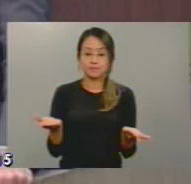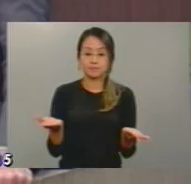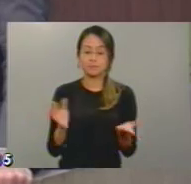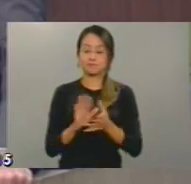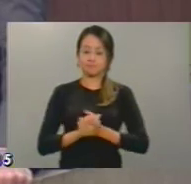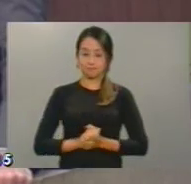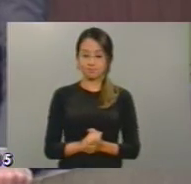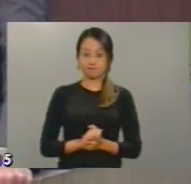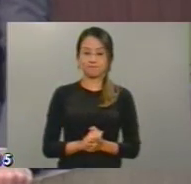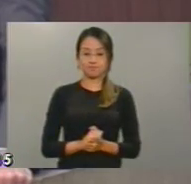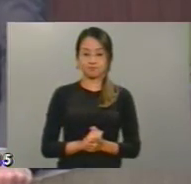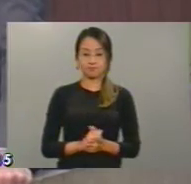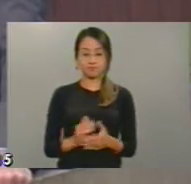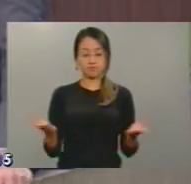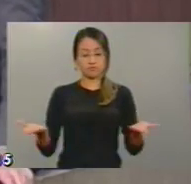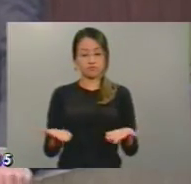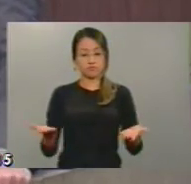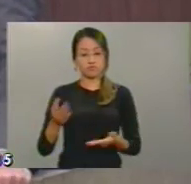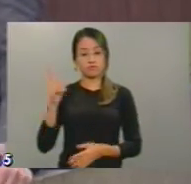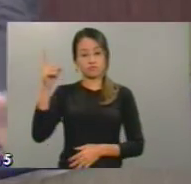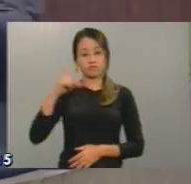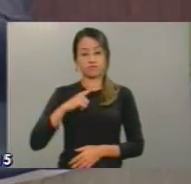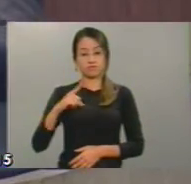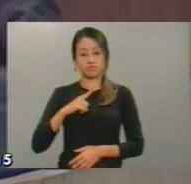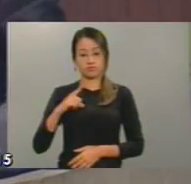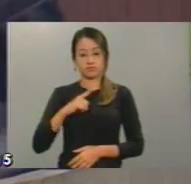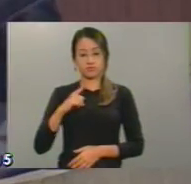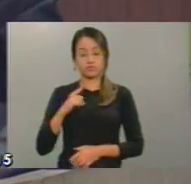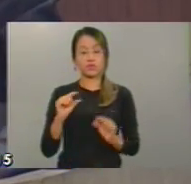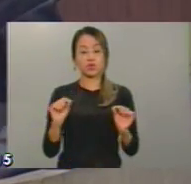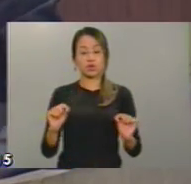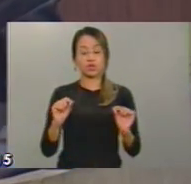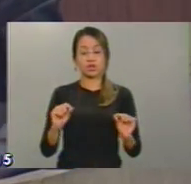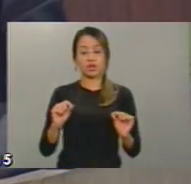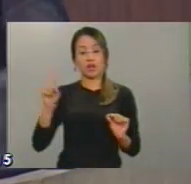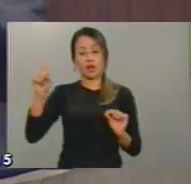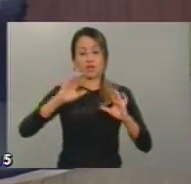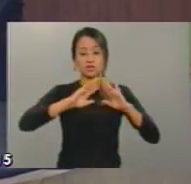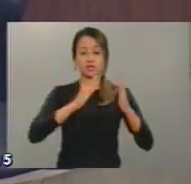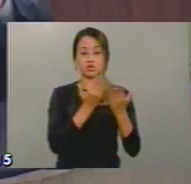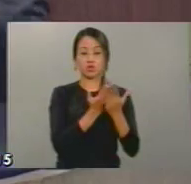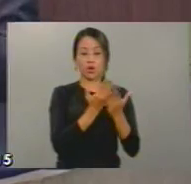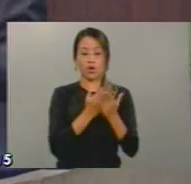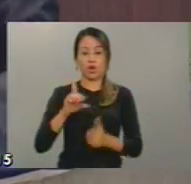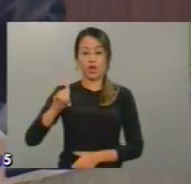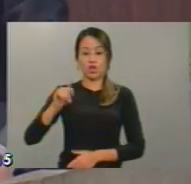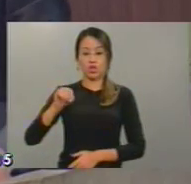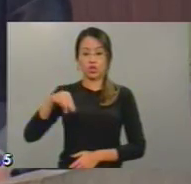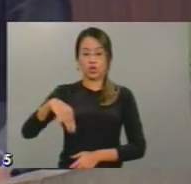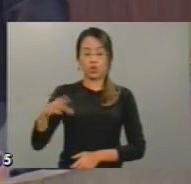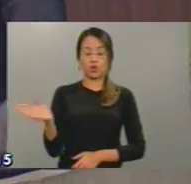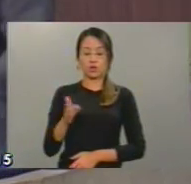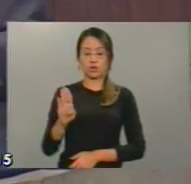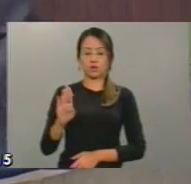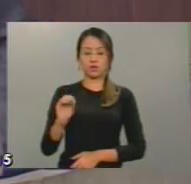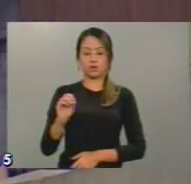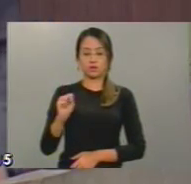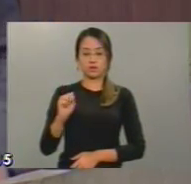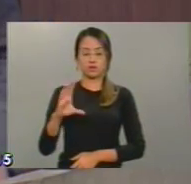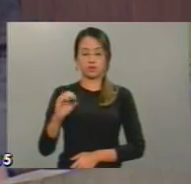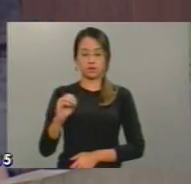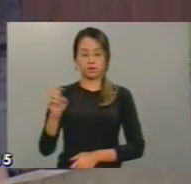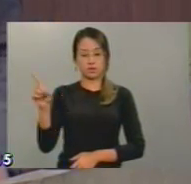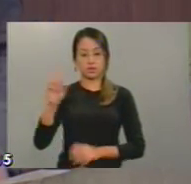numa quadra esportiva, dia e noite, sem qualquer atividade, custodiados pela